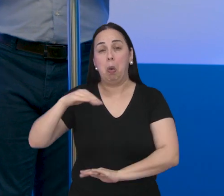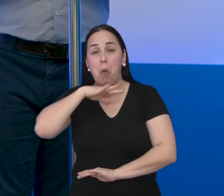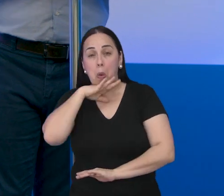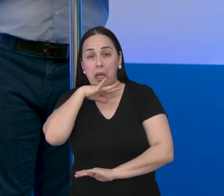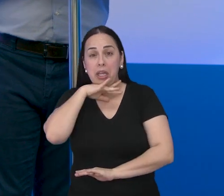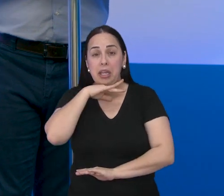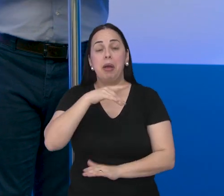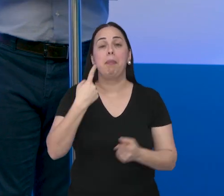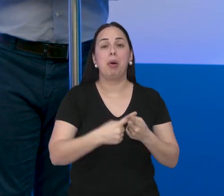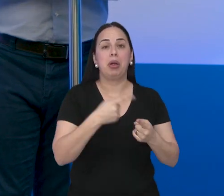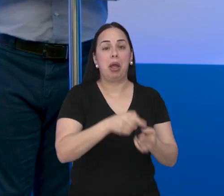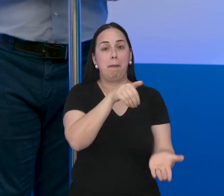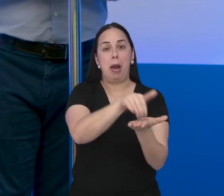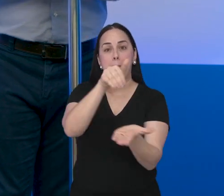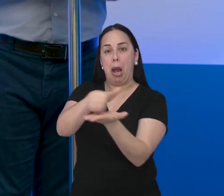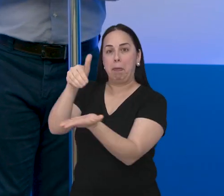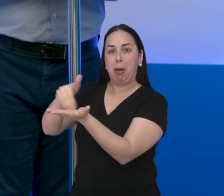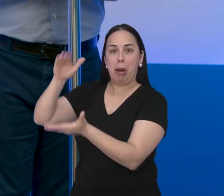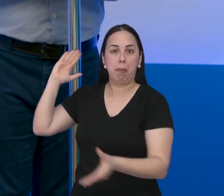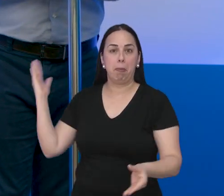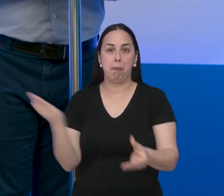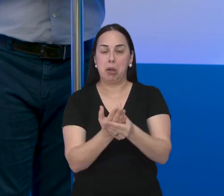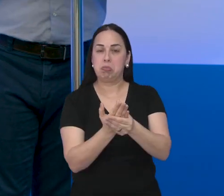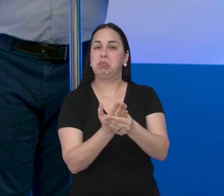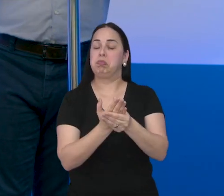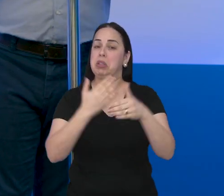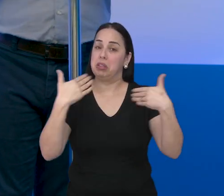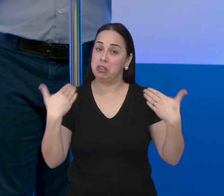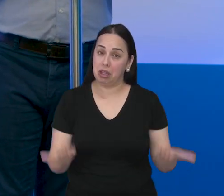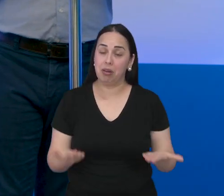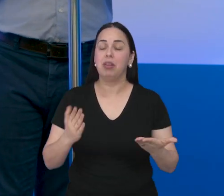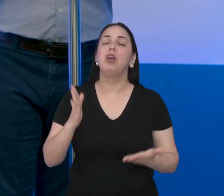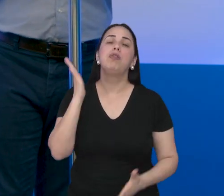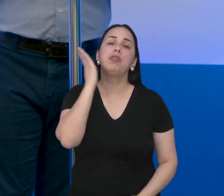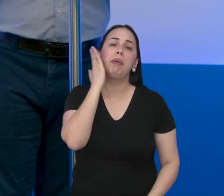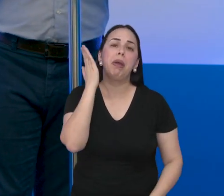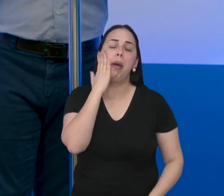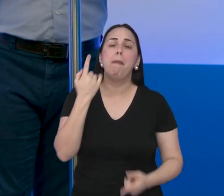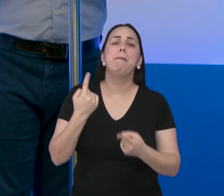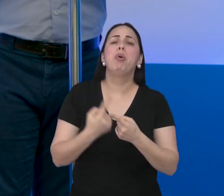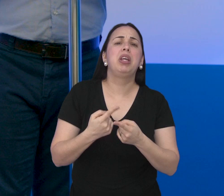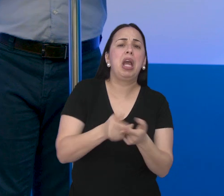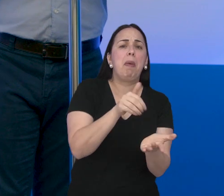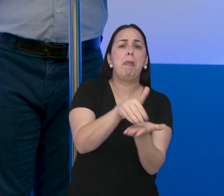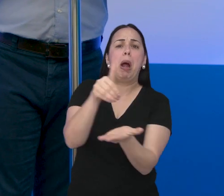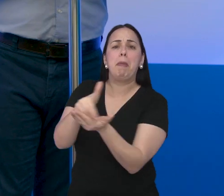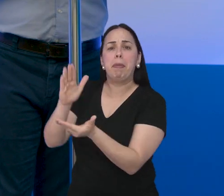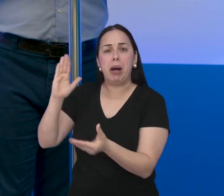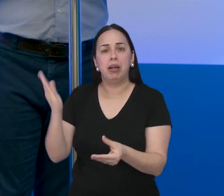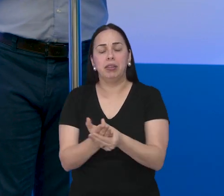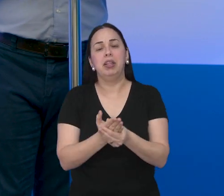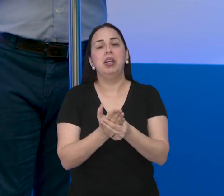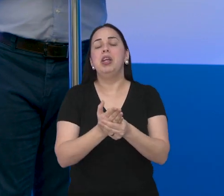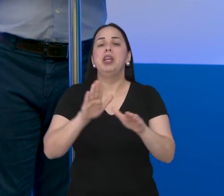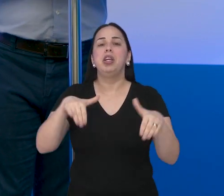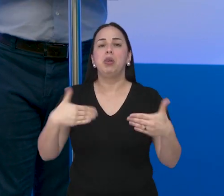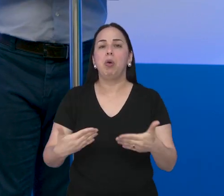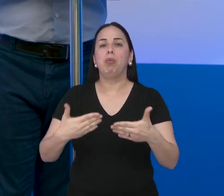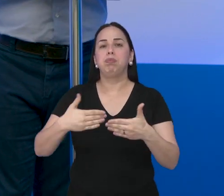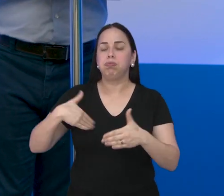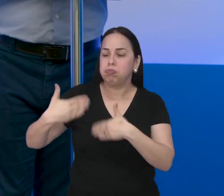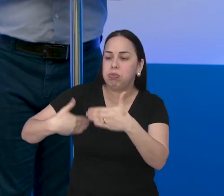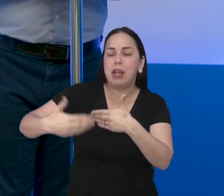para os trabalhadores brasileiros. Demissões por justa causa batem recorde no país. Vamos apurar o que motivou essa realidade e